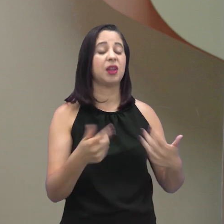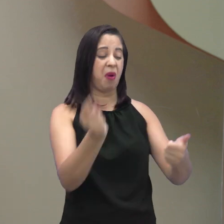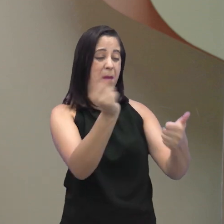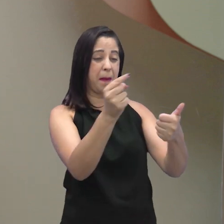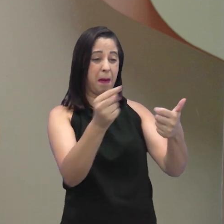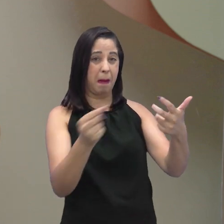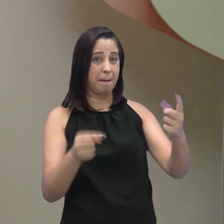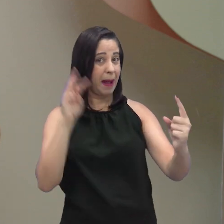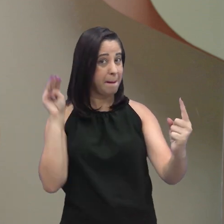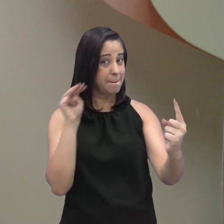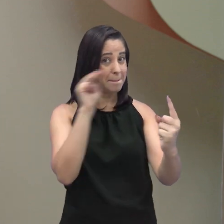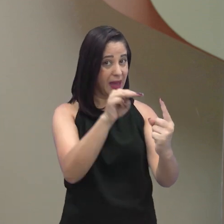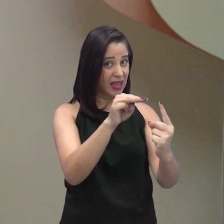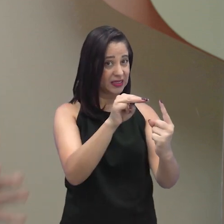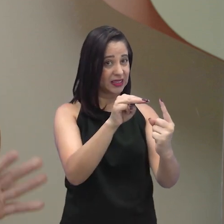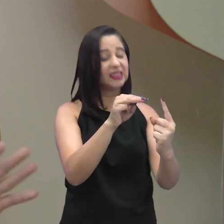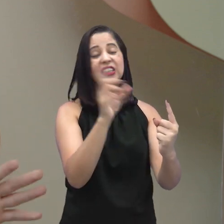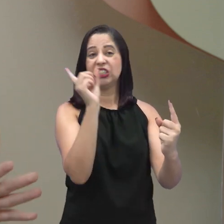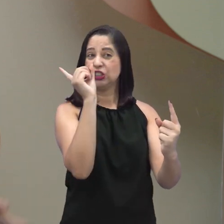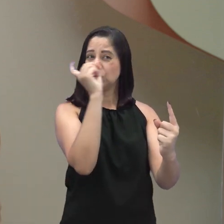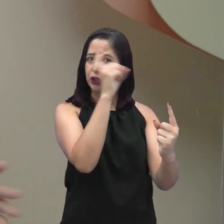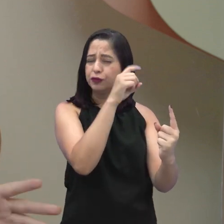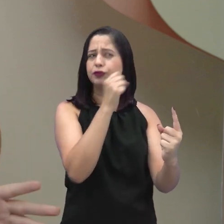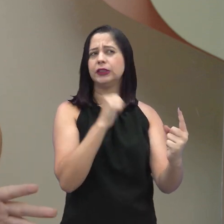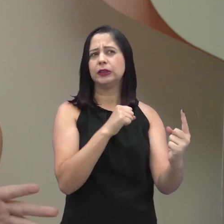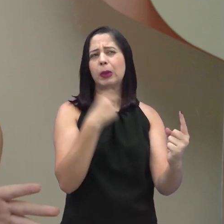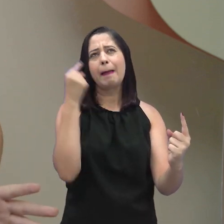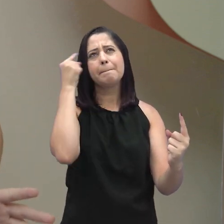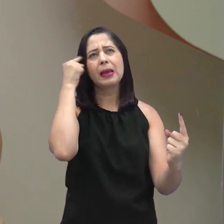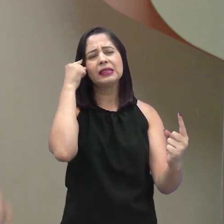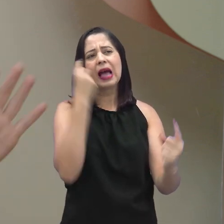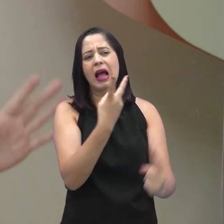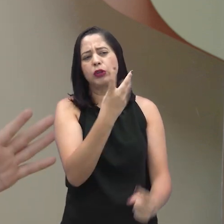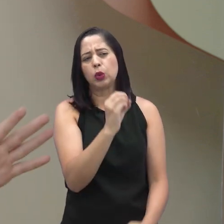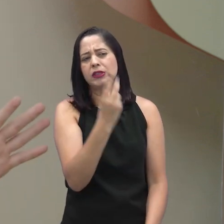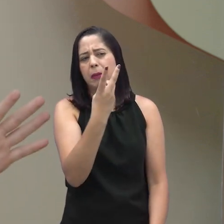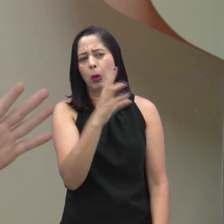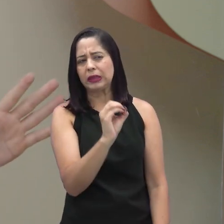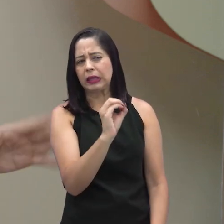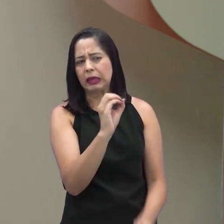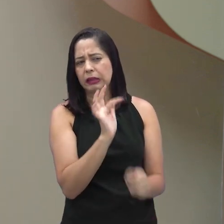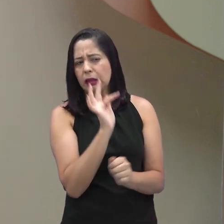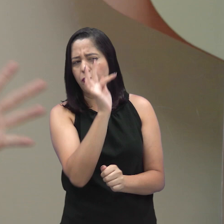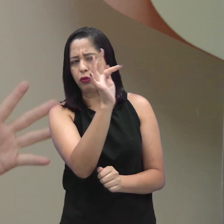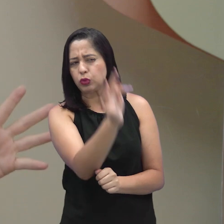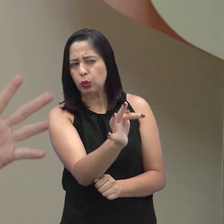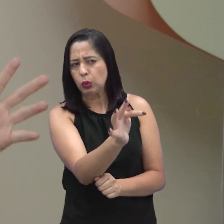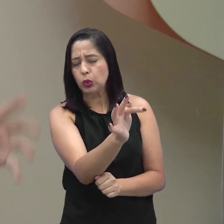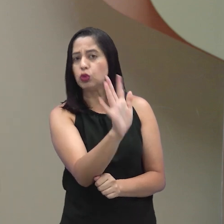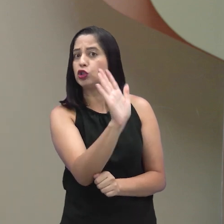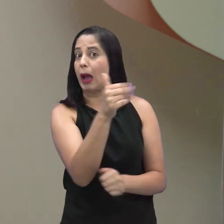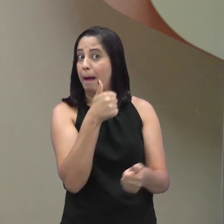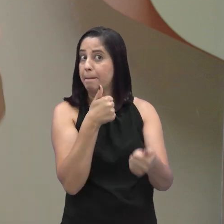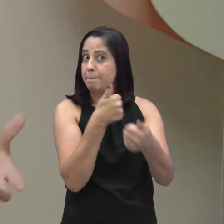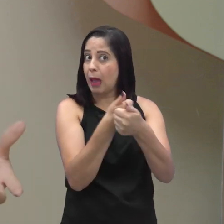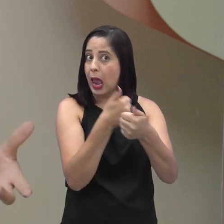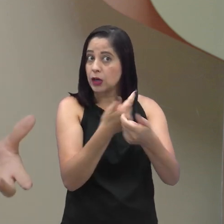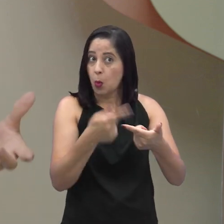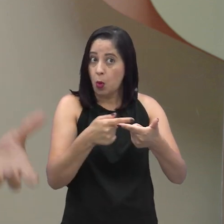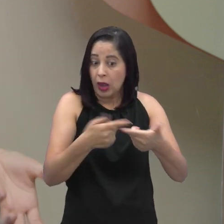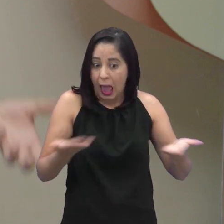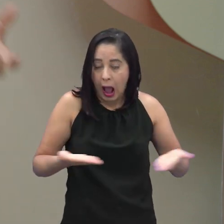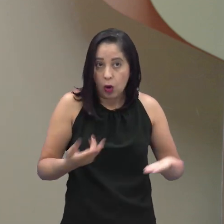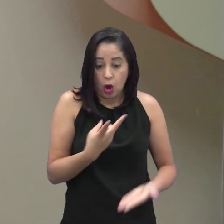metas são ambiciosas, né? Se a gente pensar ali 2030, a gente está em 2025 já, passa voando, mas é uma